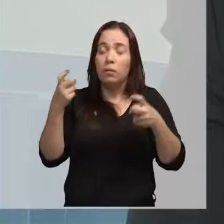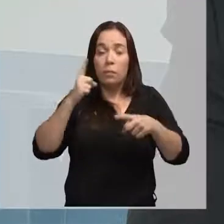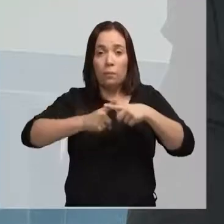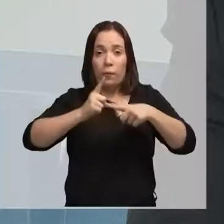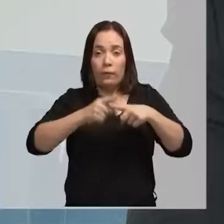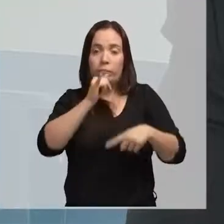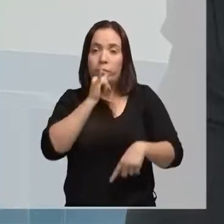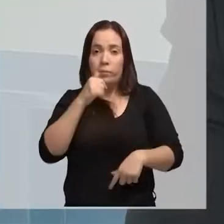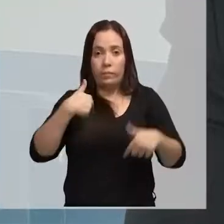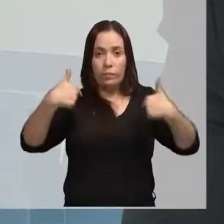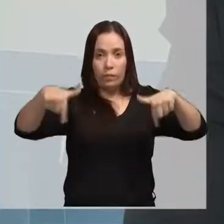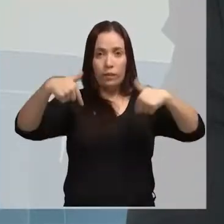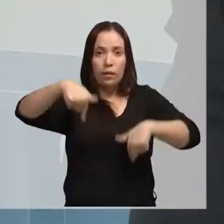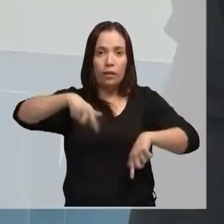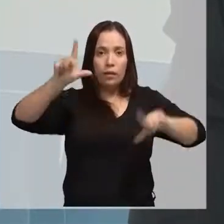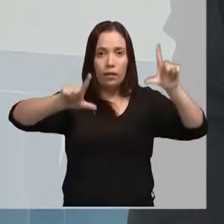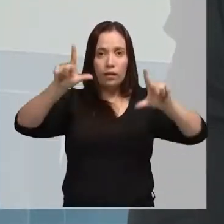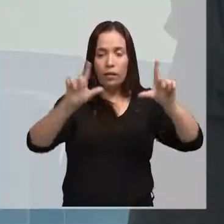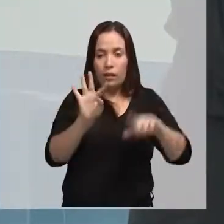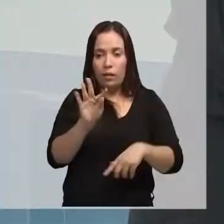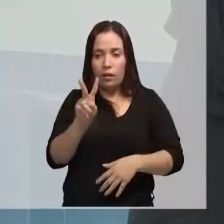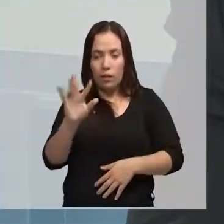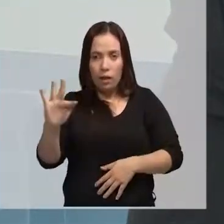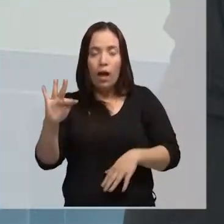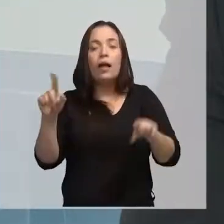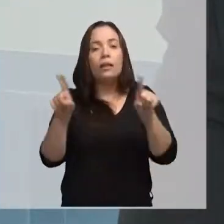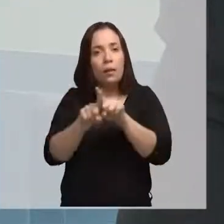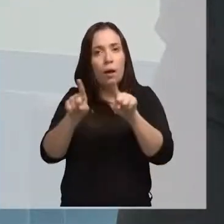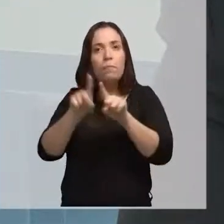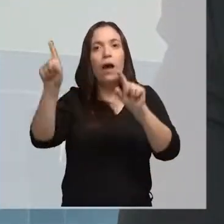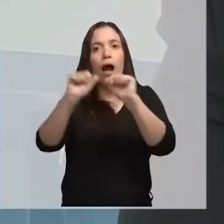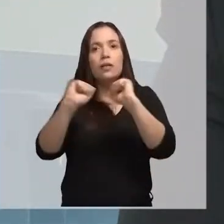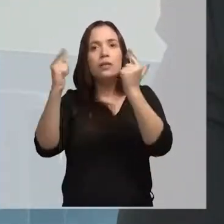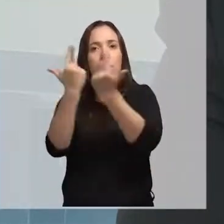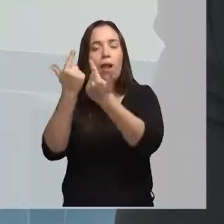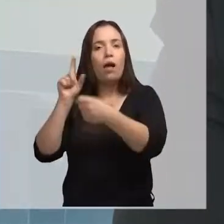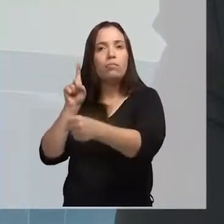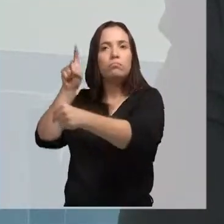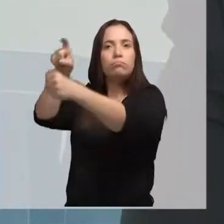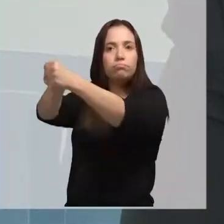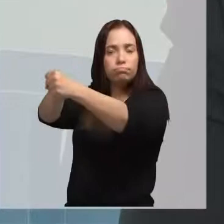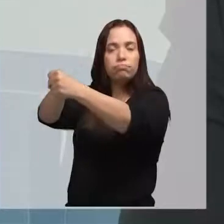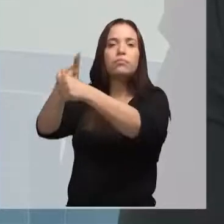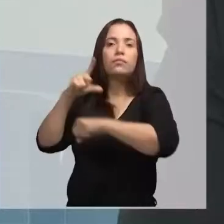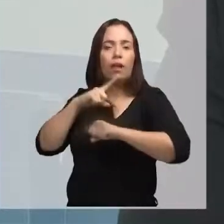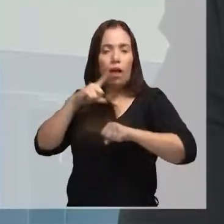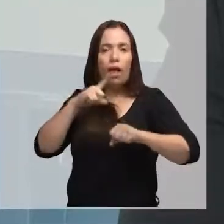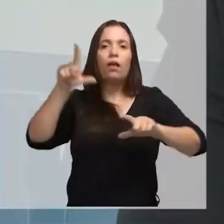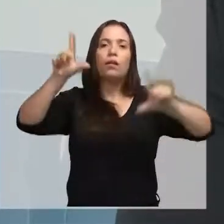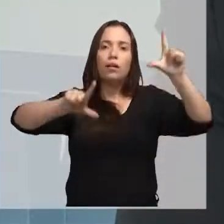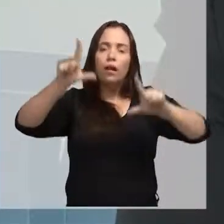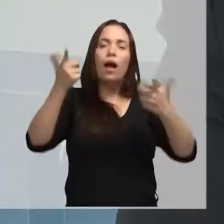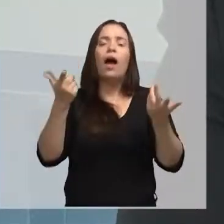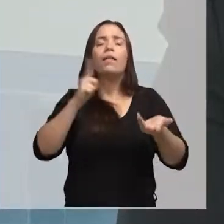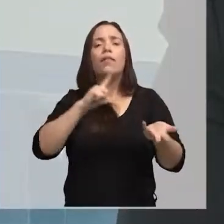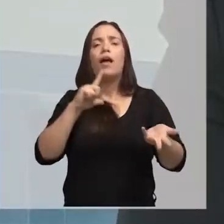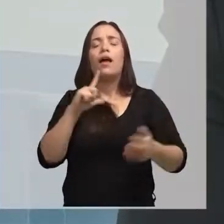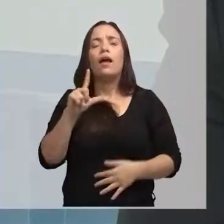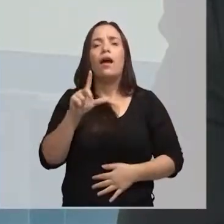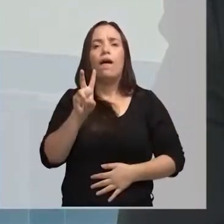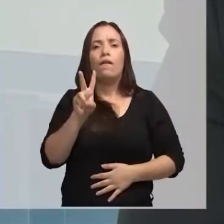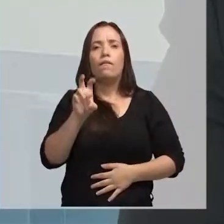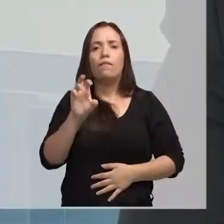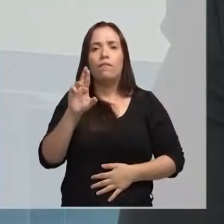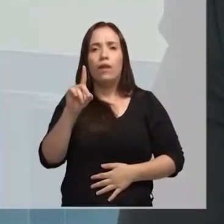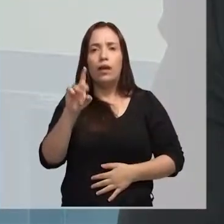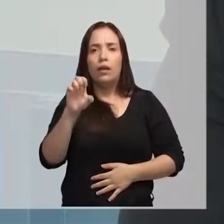Fortaleza. A TV Assembleia também, com a irmã nossa, nos transmite. Nós temos a Verdes Mares, nós temos